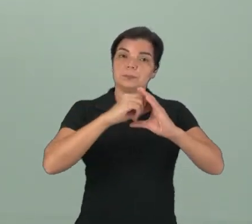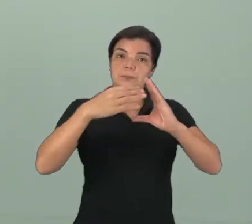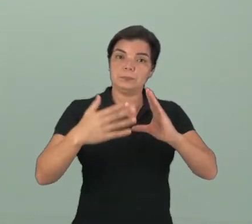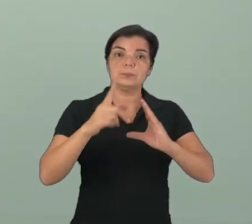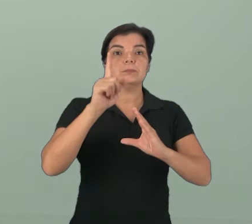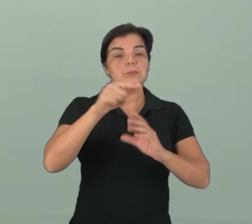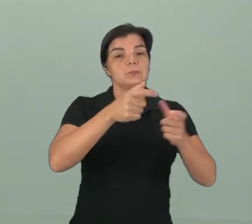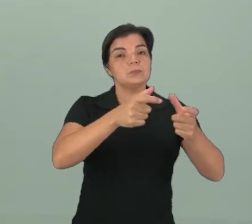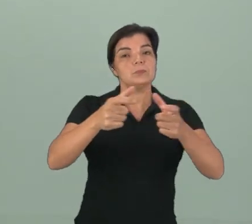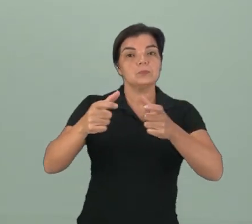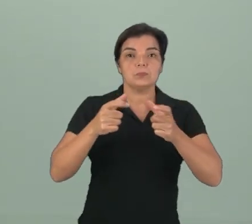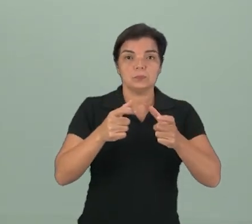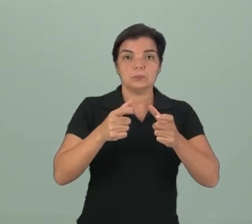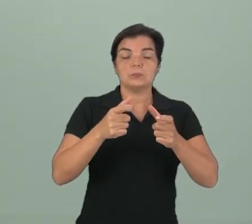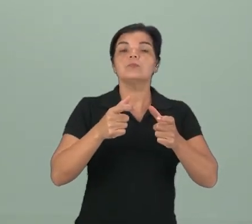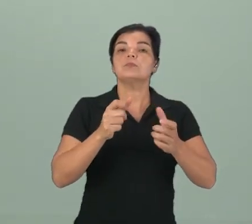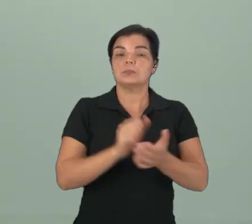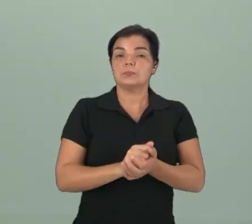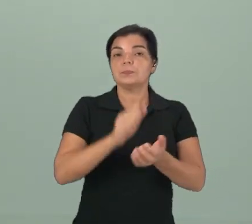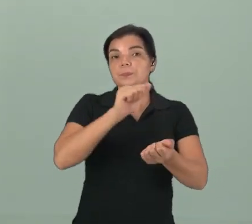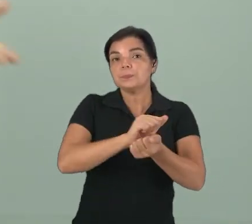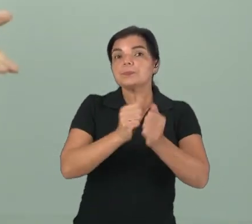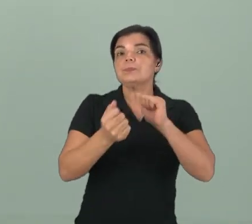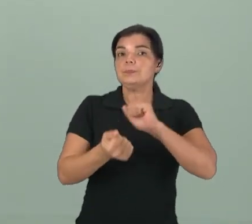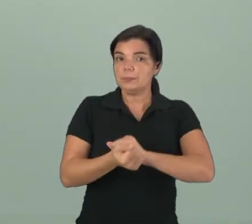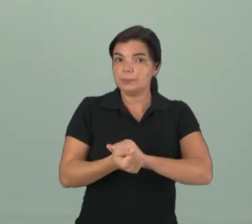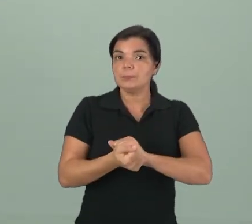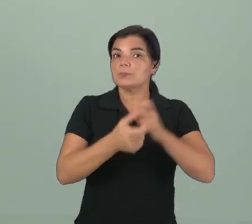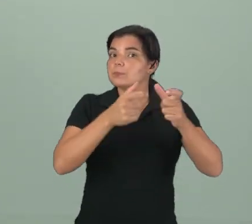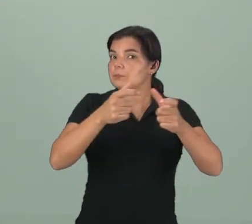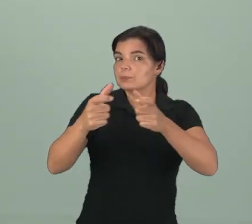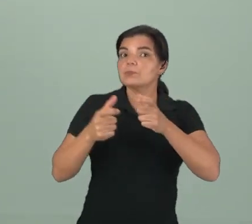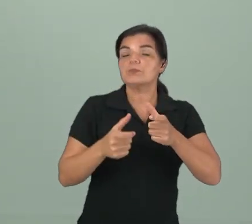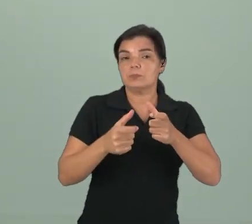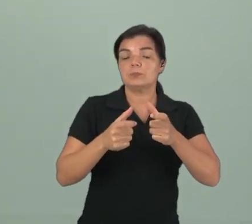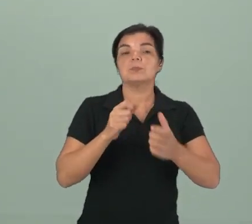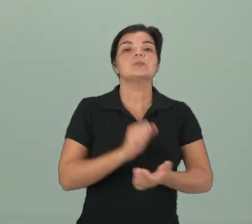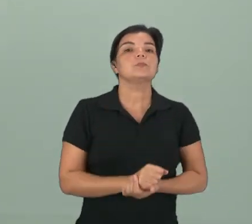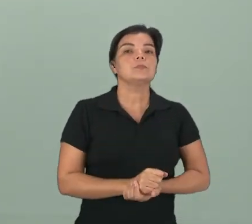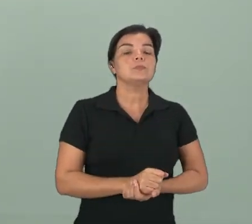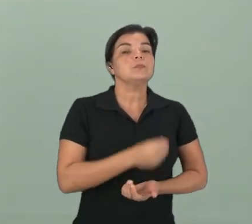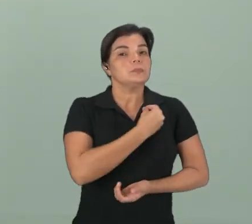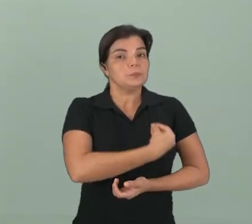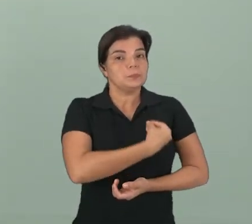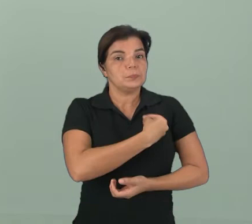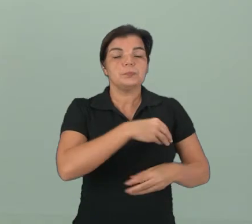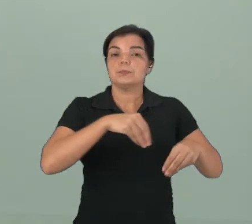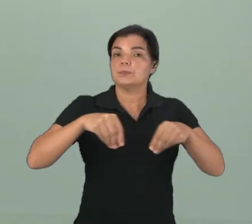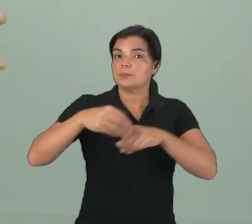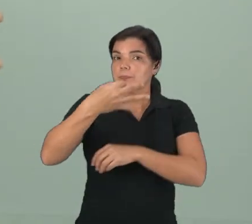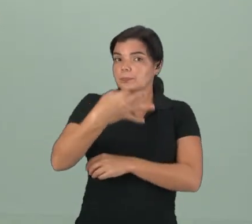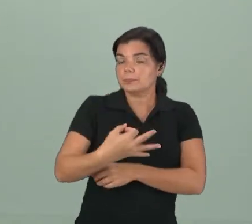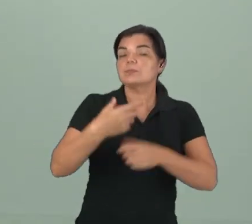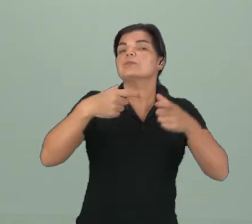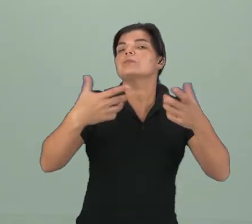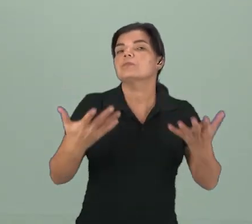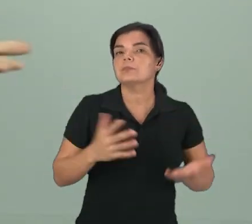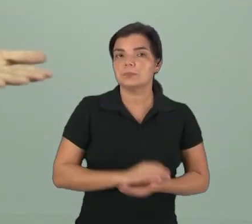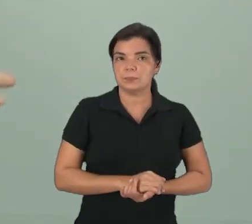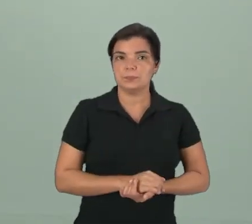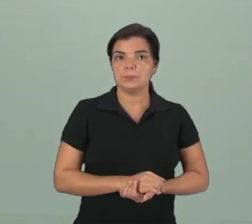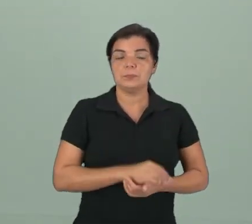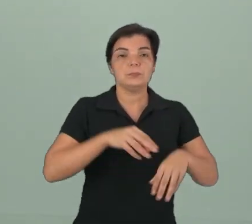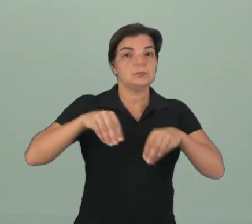características é o ambiente, ou seja, o seu habitat. Os animais terrestres, eles vivem, certo? Aonde?